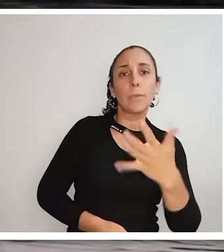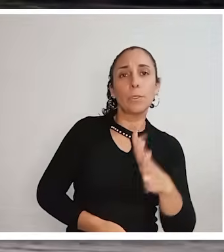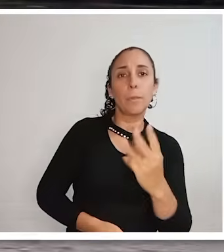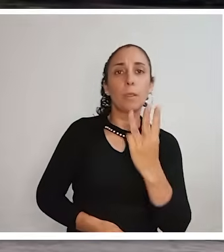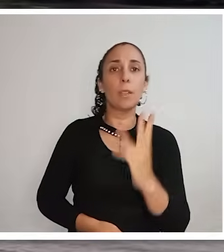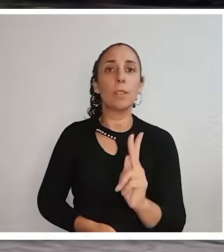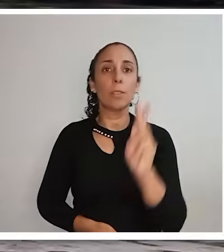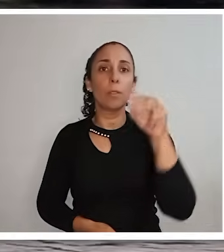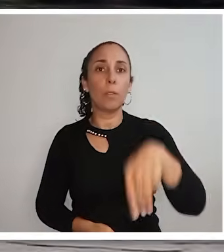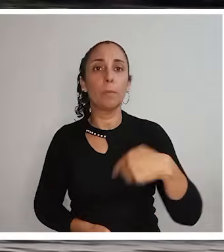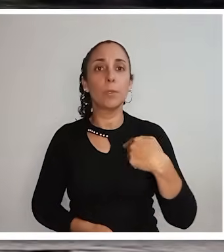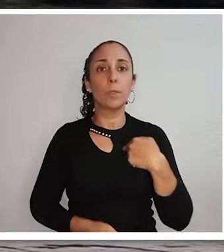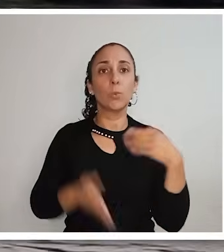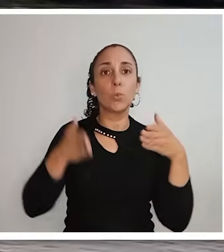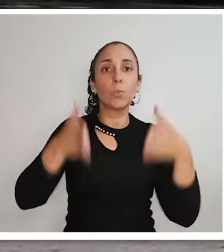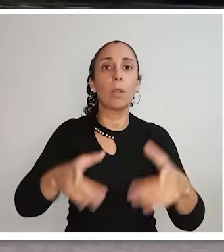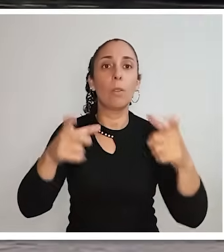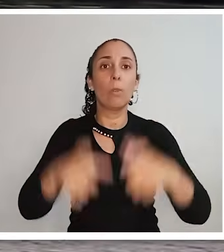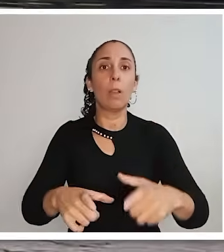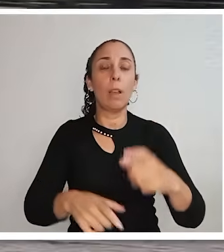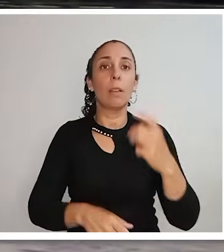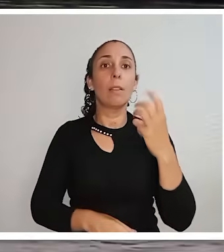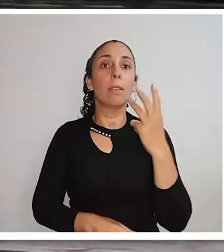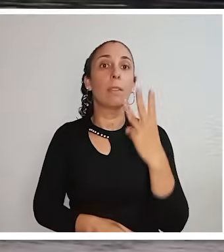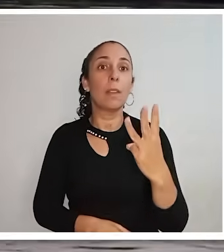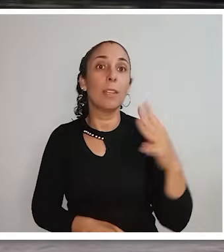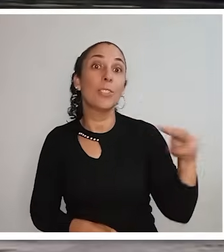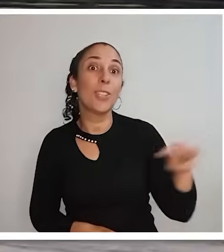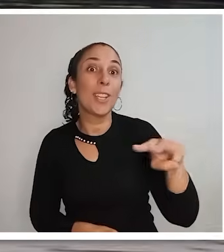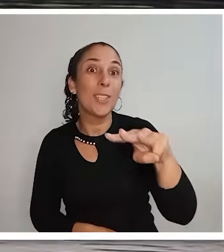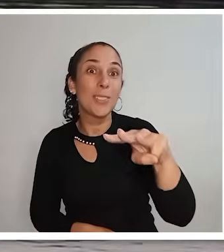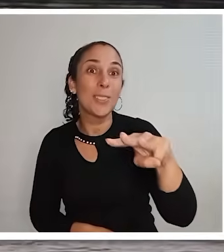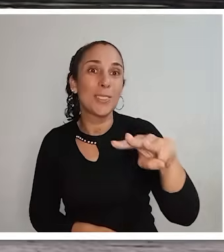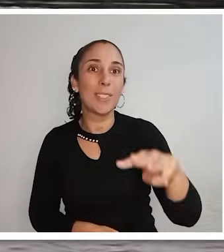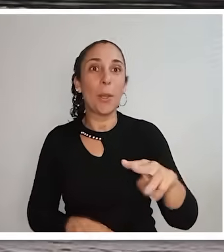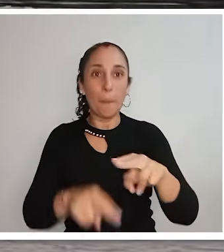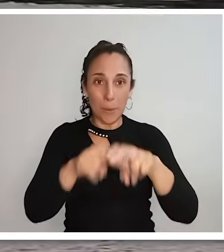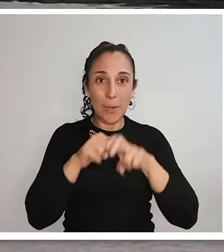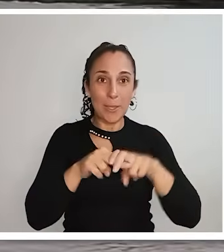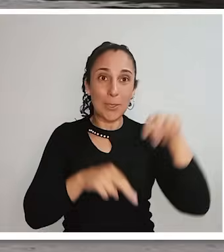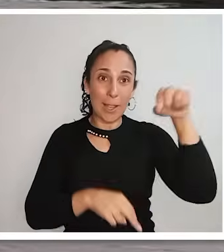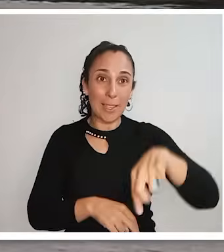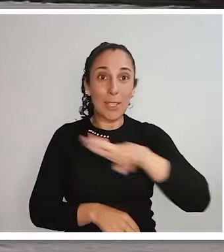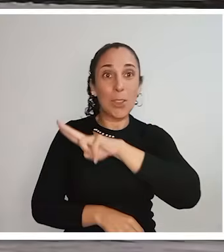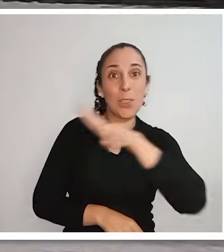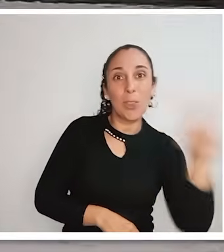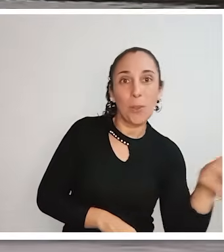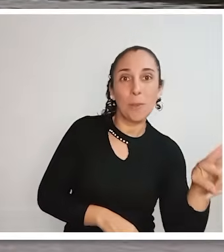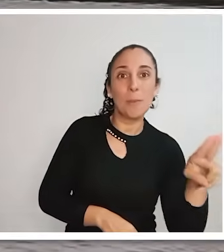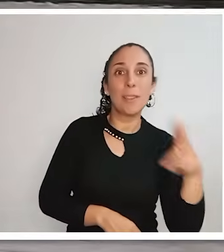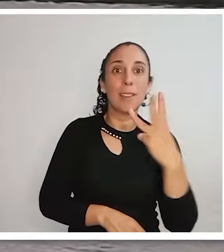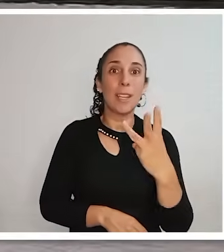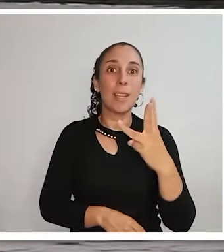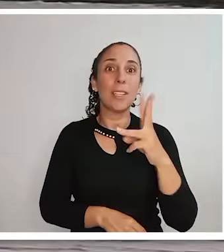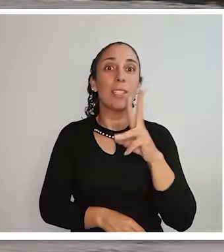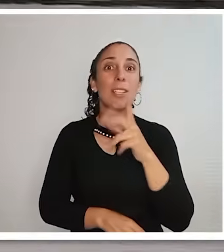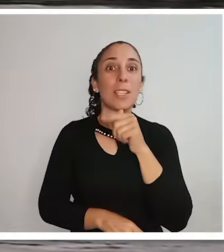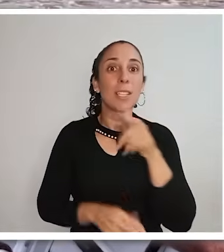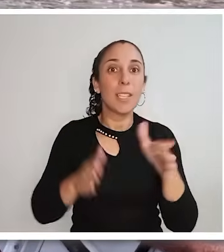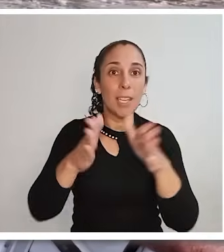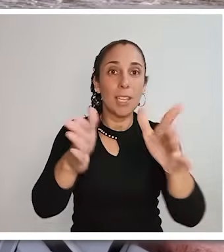E finalmente, em pouco mais de 3 quilômetros, nós chegamos ao encontro dos Três Rios, que acabou dando nome ao